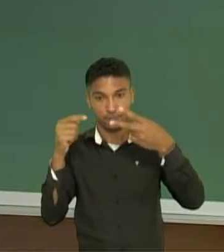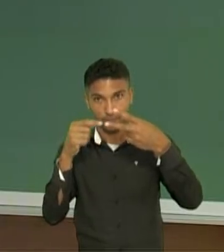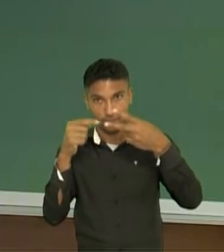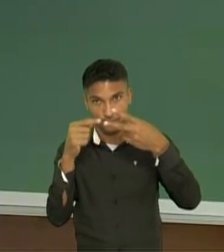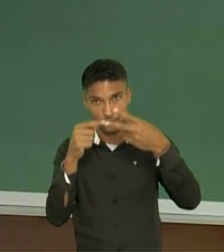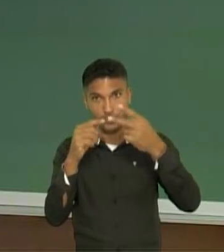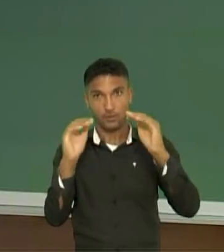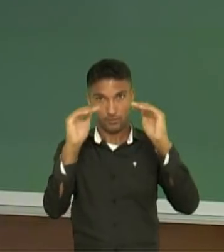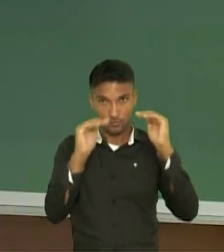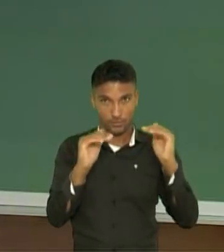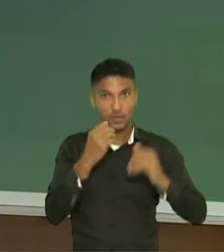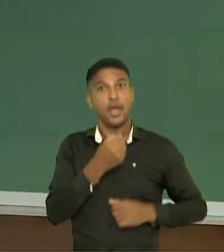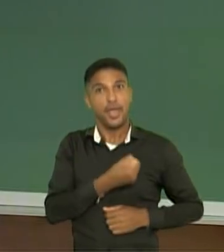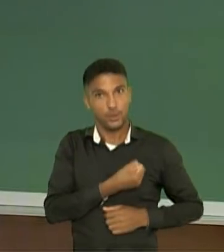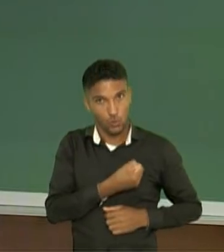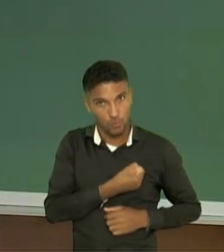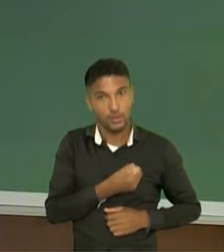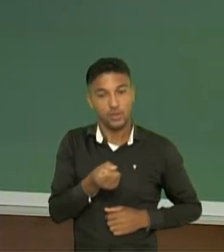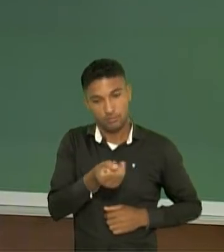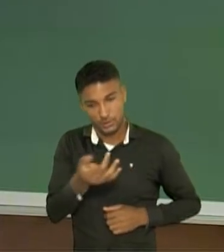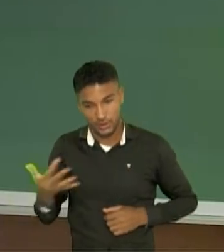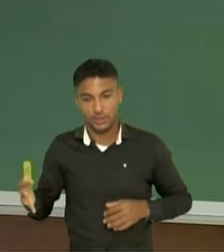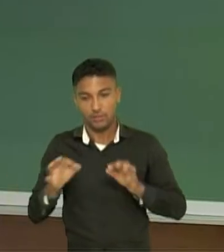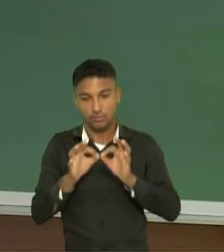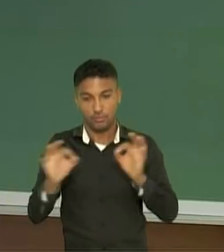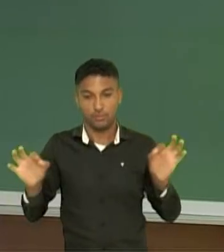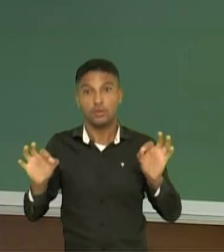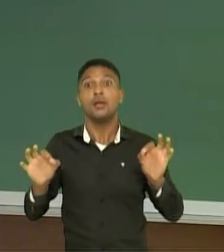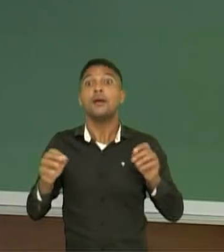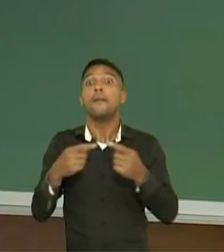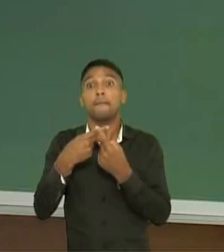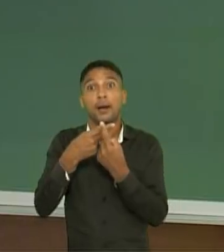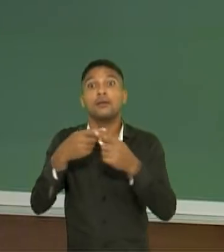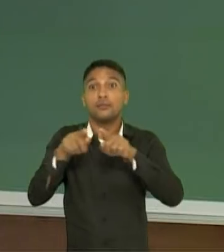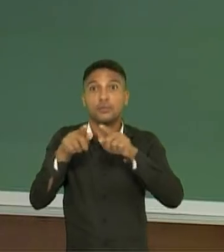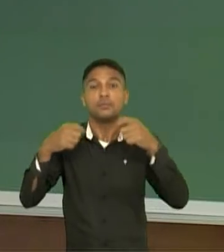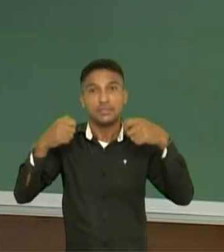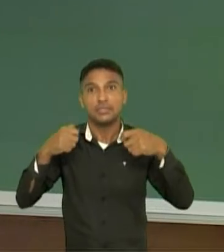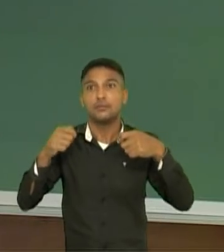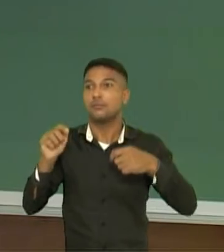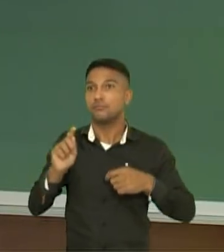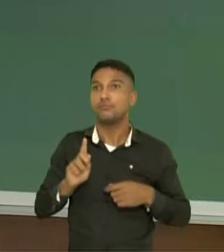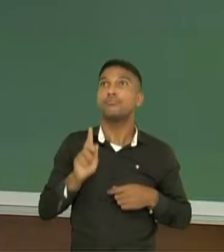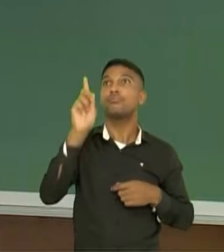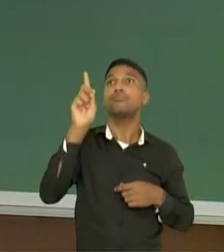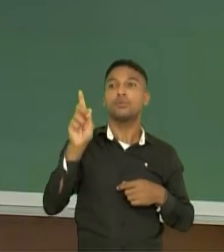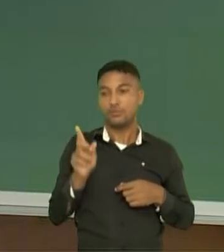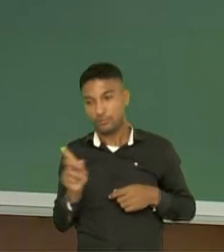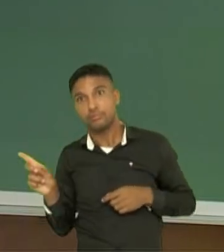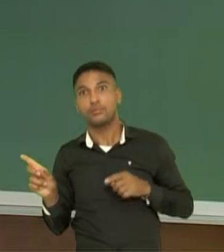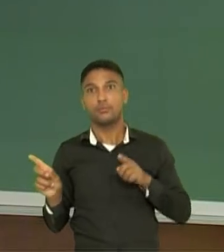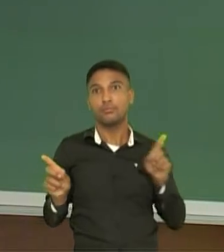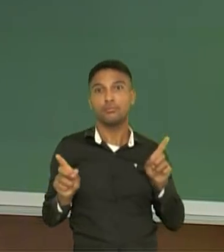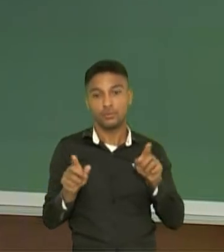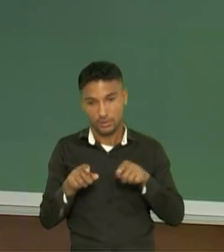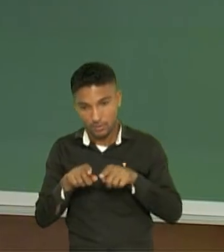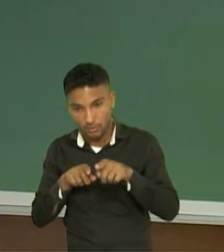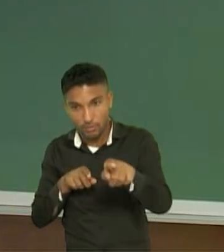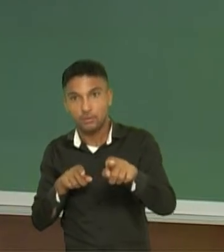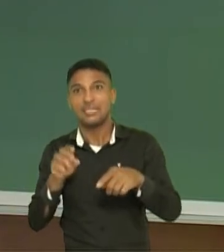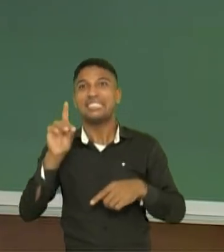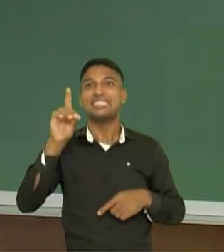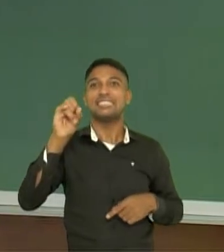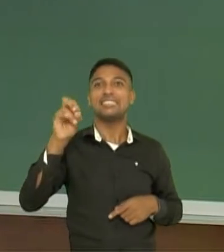de medida, mas também uma direção e um sentido, certo? Então essas são a básica aí que a gente